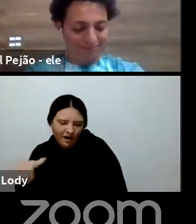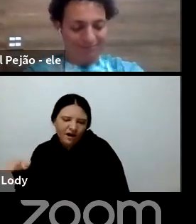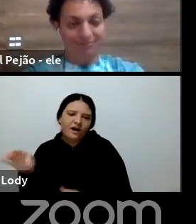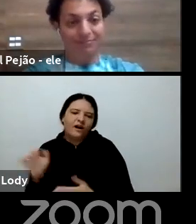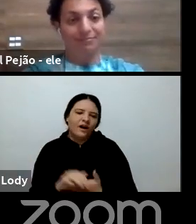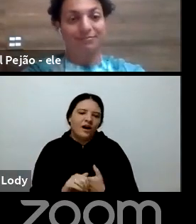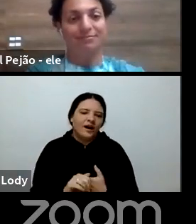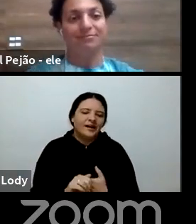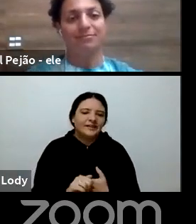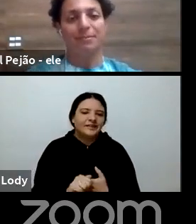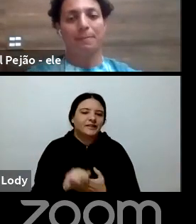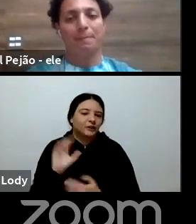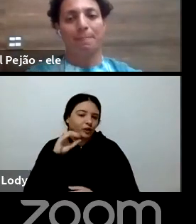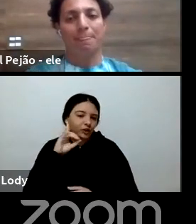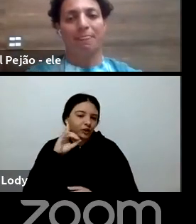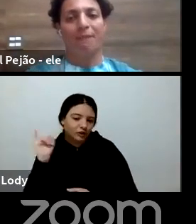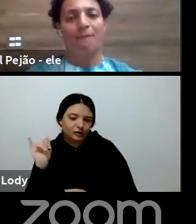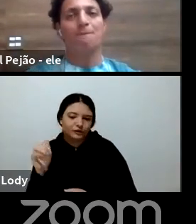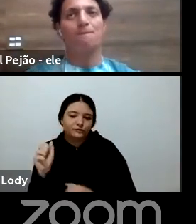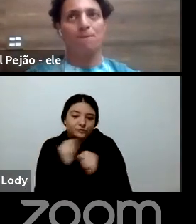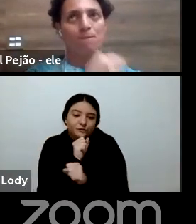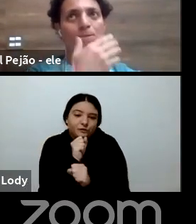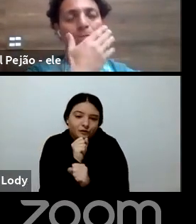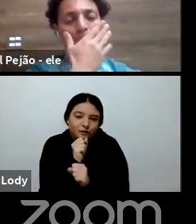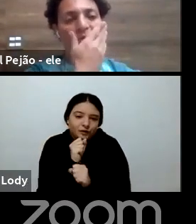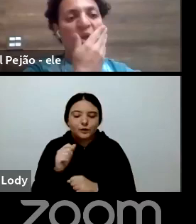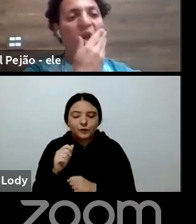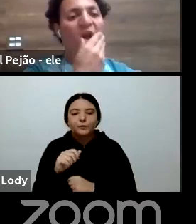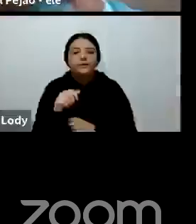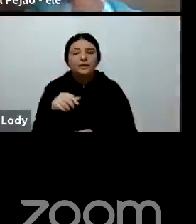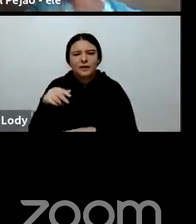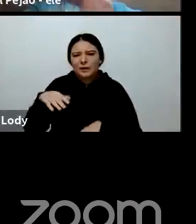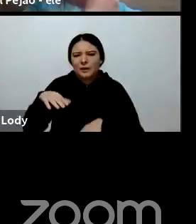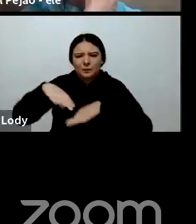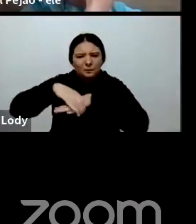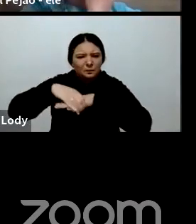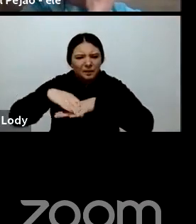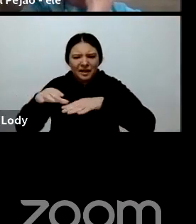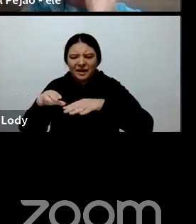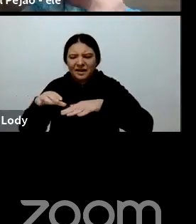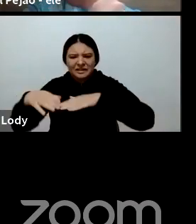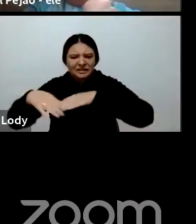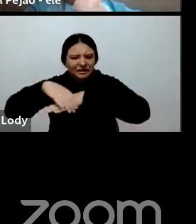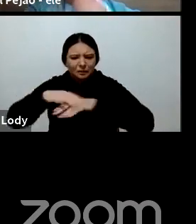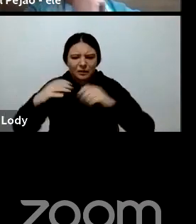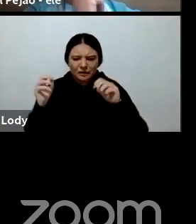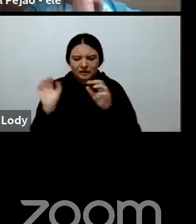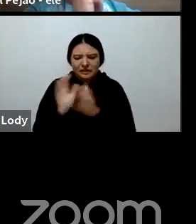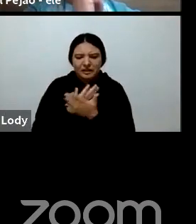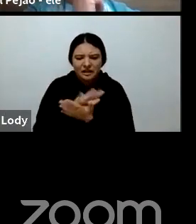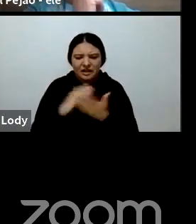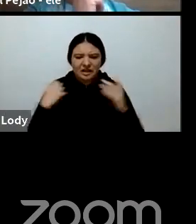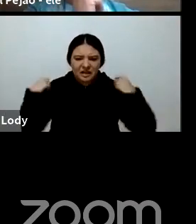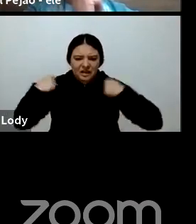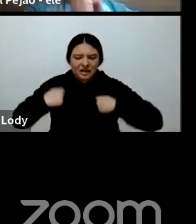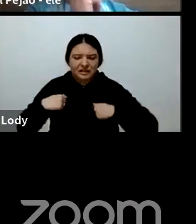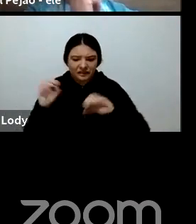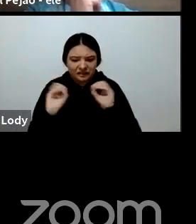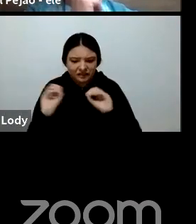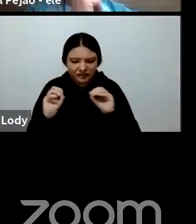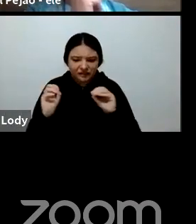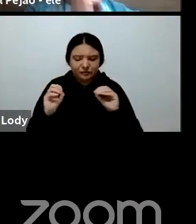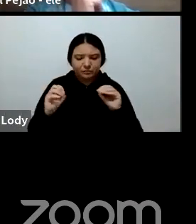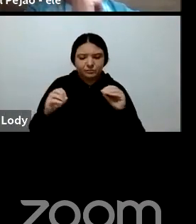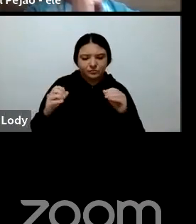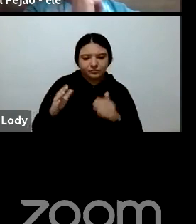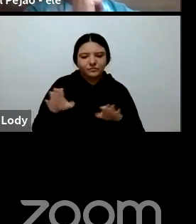num dia que ainda era frio, as crianças de pé no chão, sem camisa, aquelas roupas de barro, porque